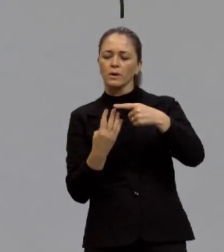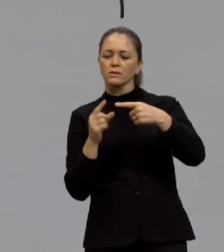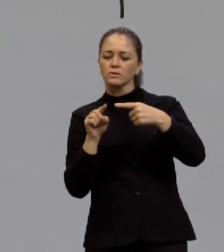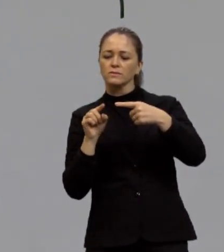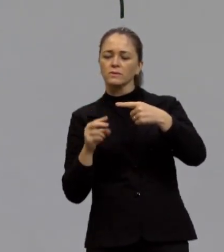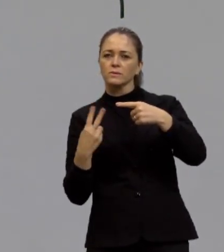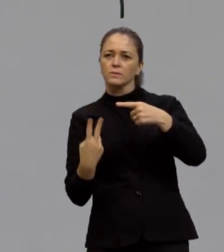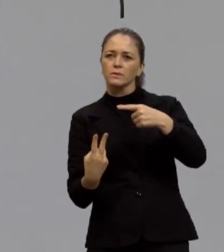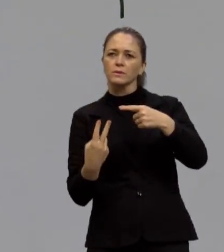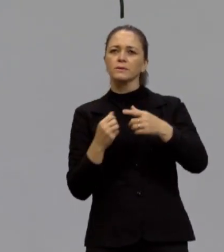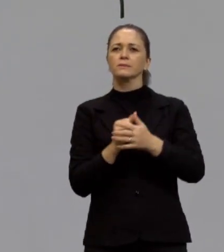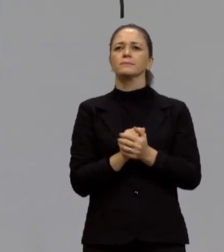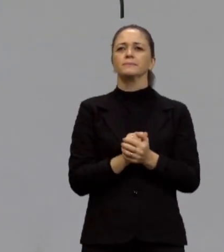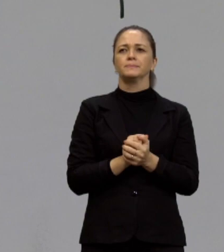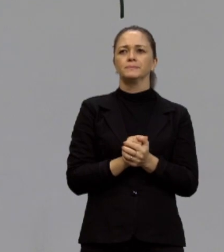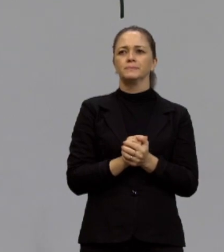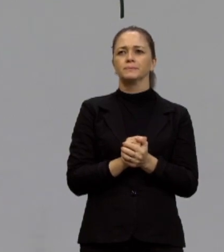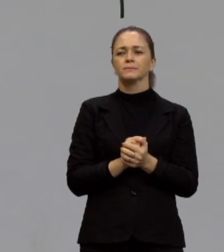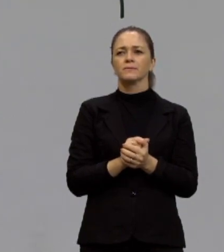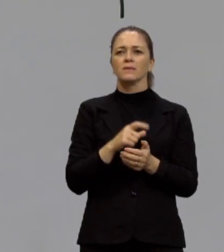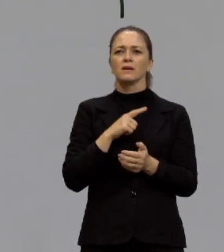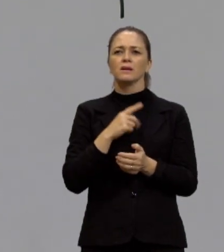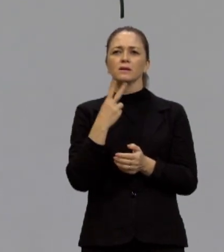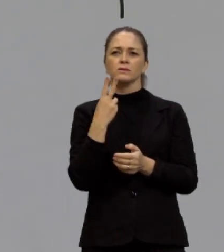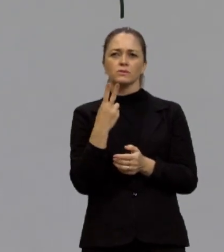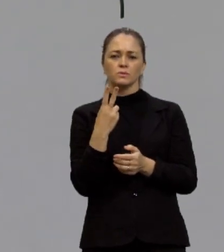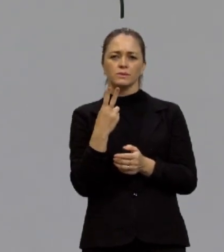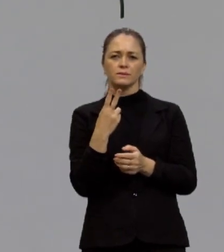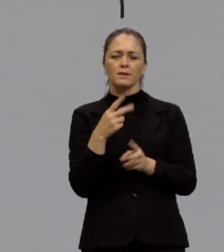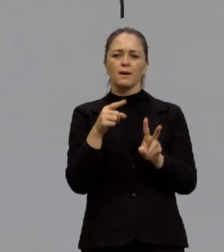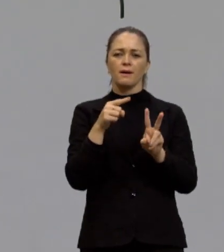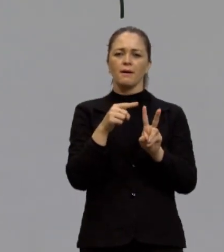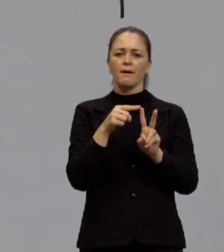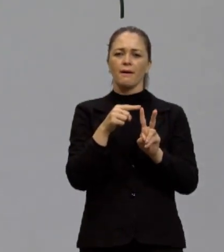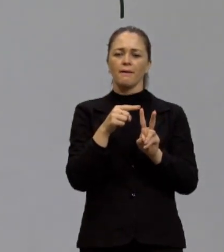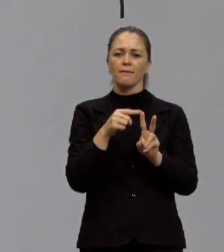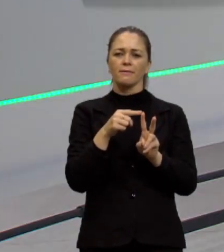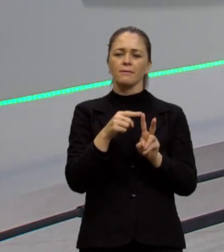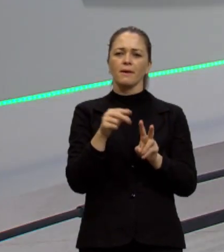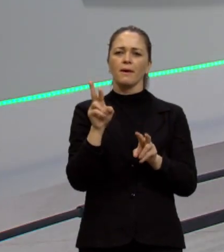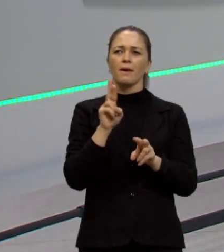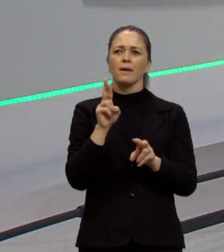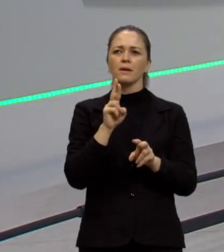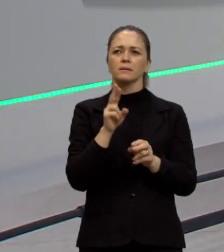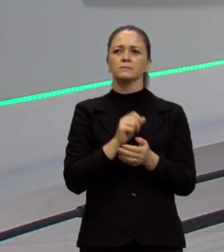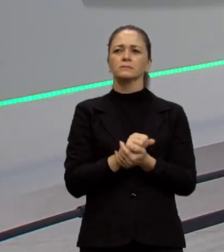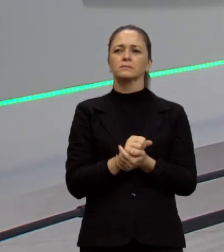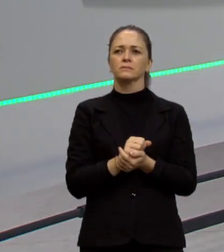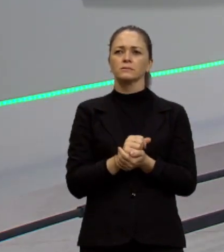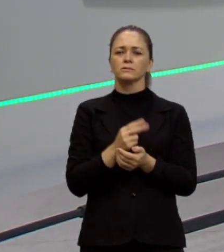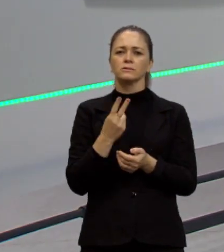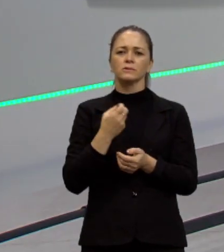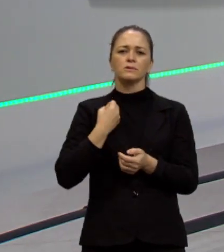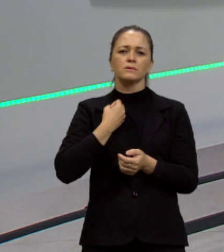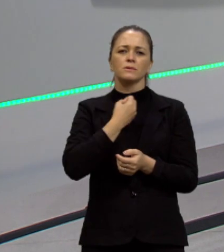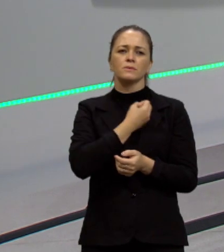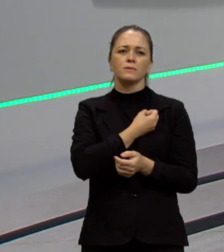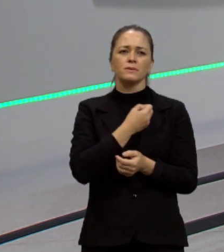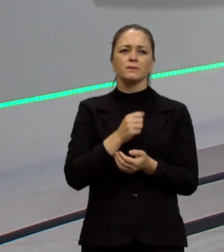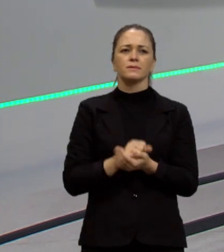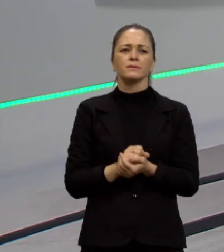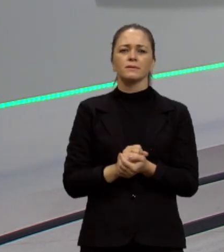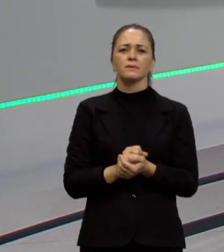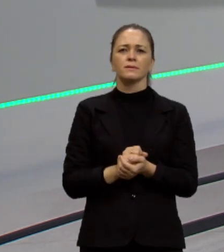eu tenho as duas raízes, os dois valores que fazem